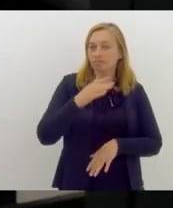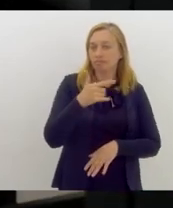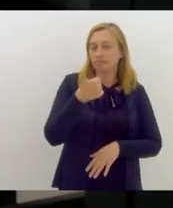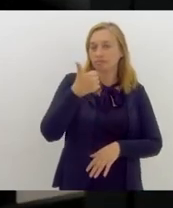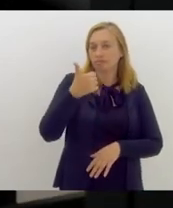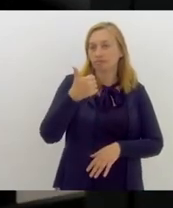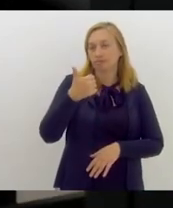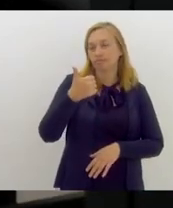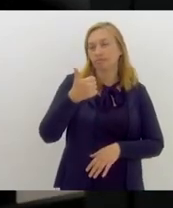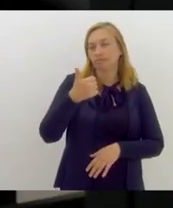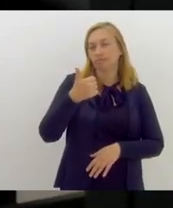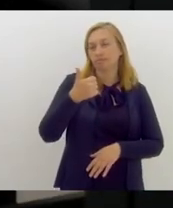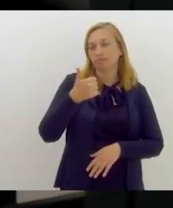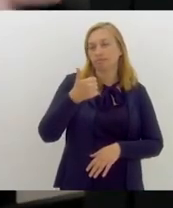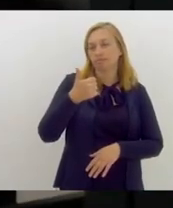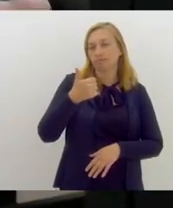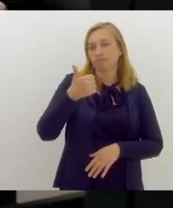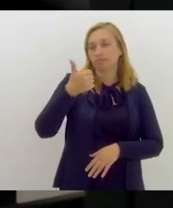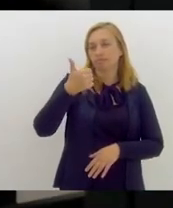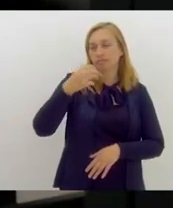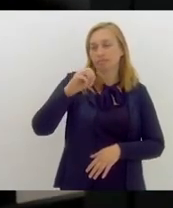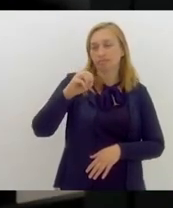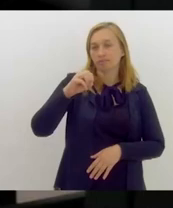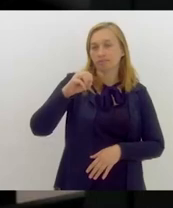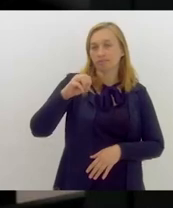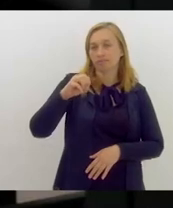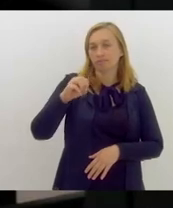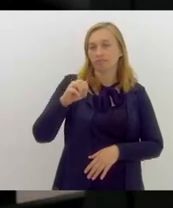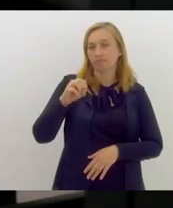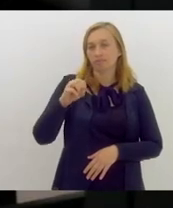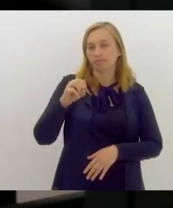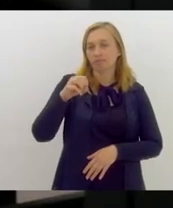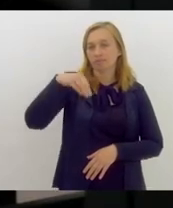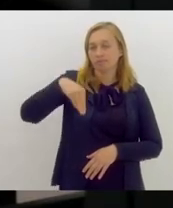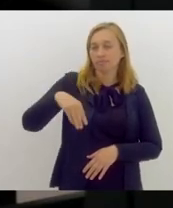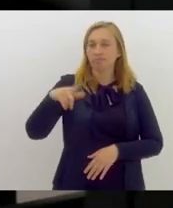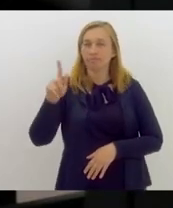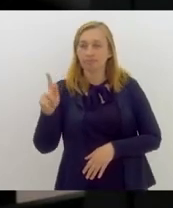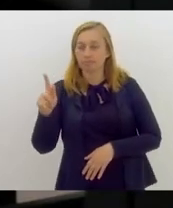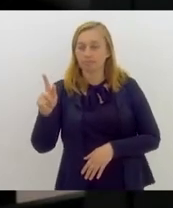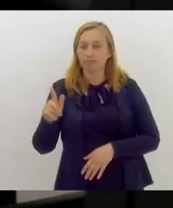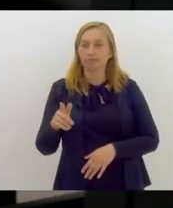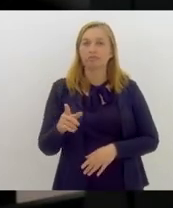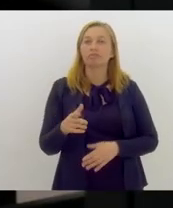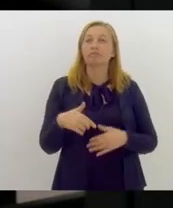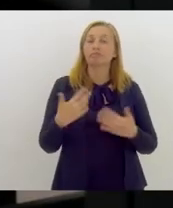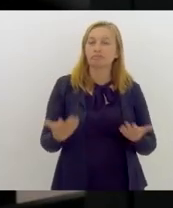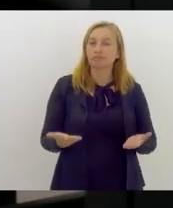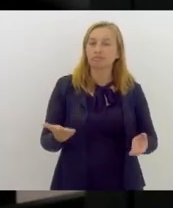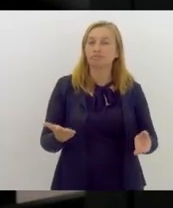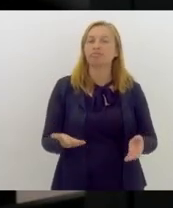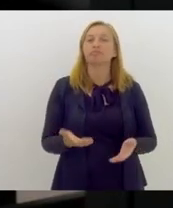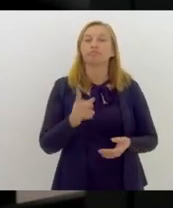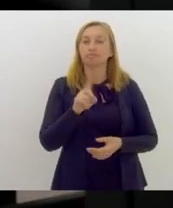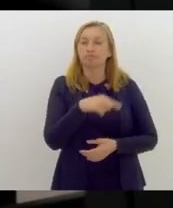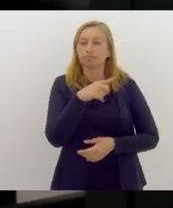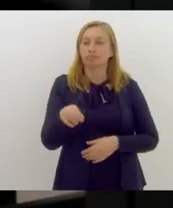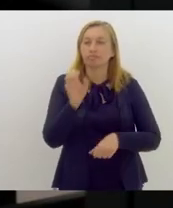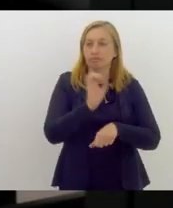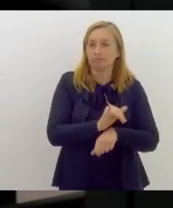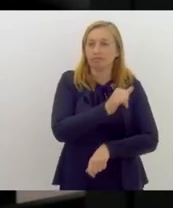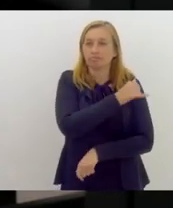megawatts a gente tá falando de 60 vezes mais então essa sentença proibia o estado do Rio de Janeiro